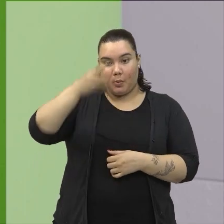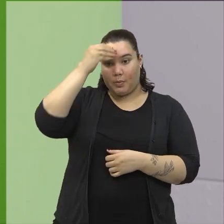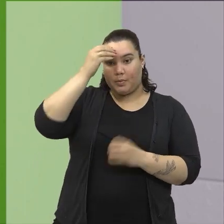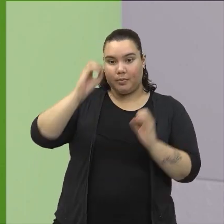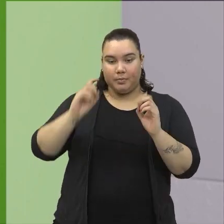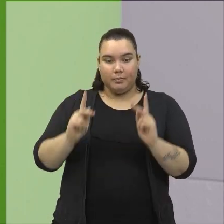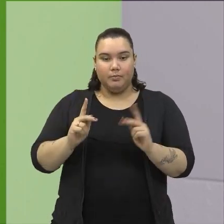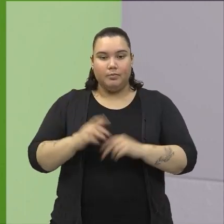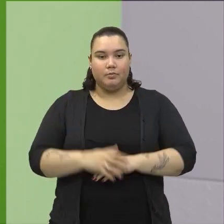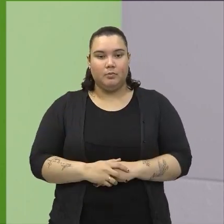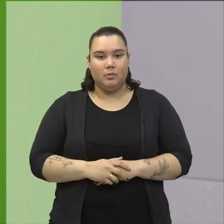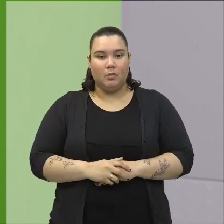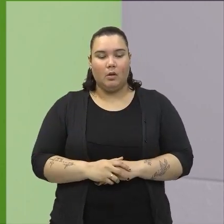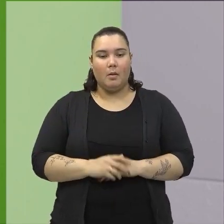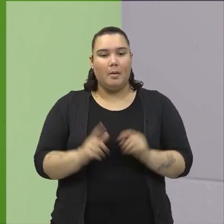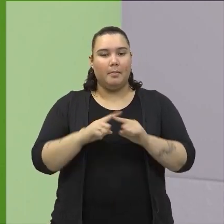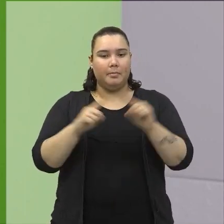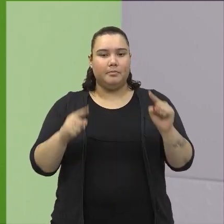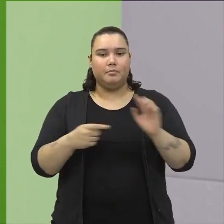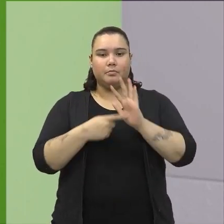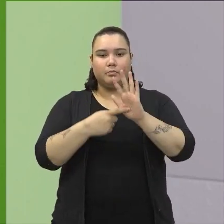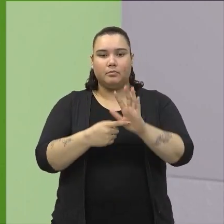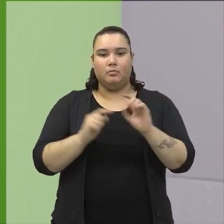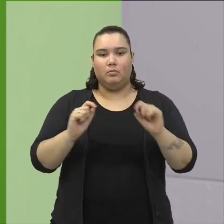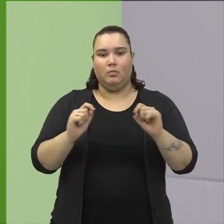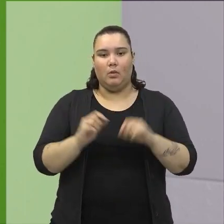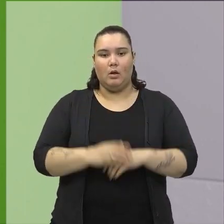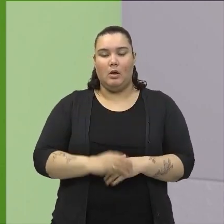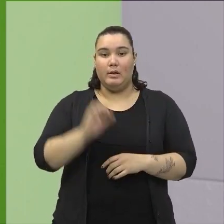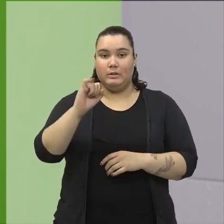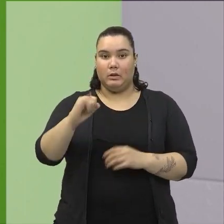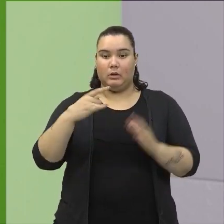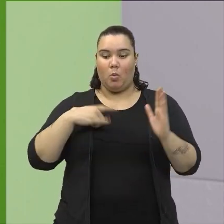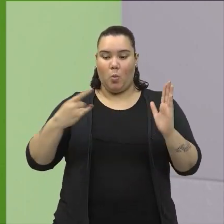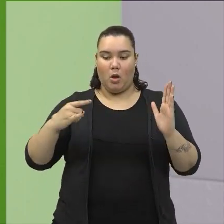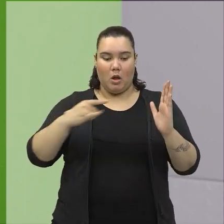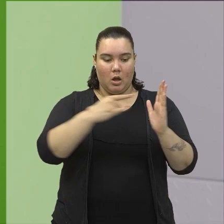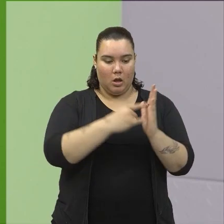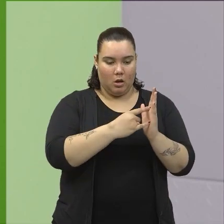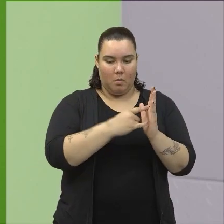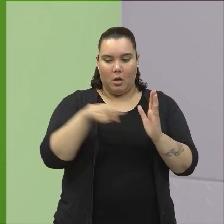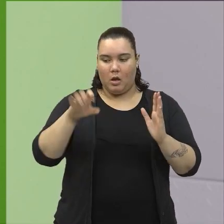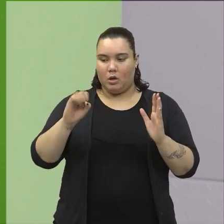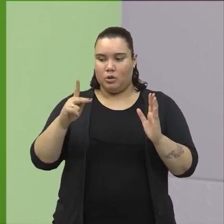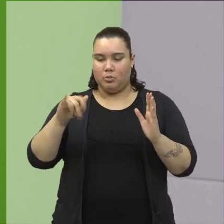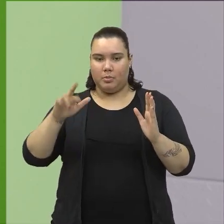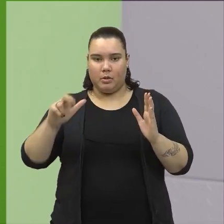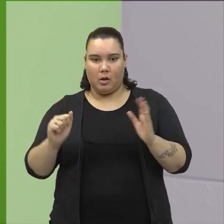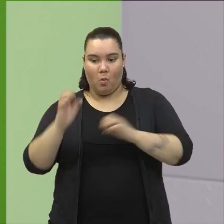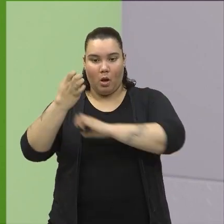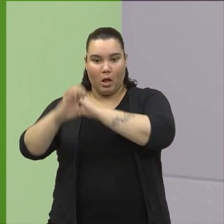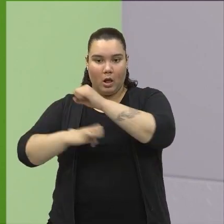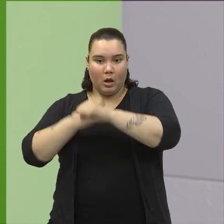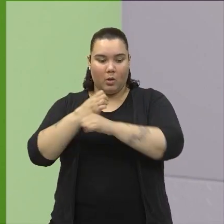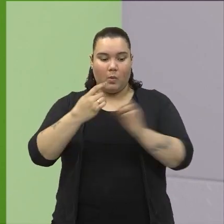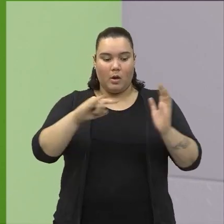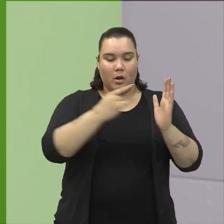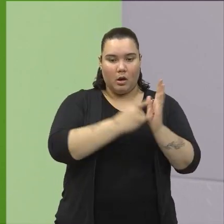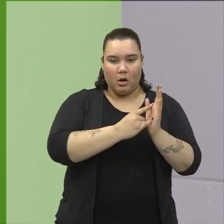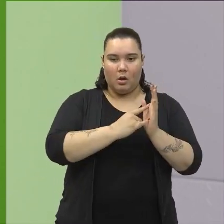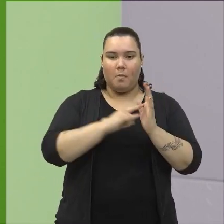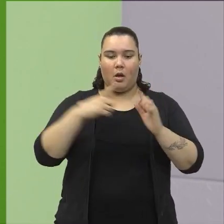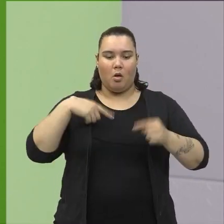precisa entender exatamente, mas ó, toda vez que eu tenho um ímã se movimentando perto de uma espira, gera corrente elétrica. E